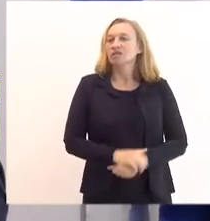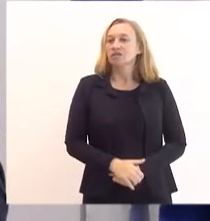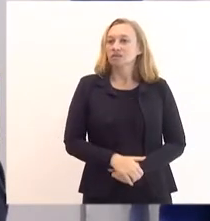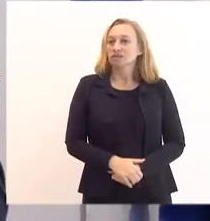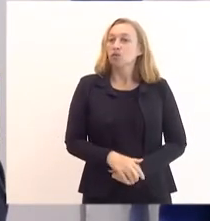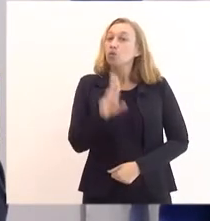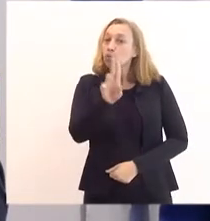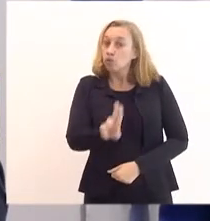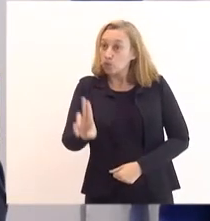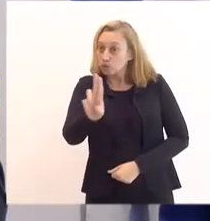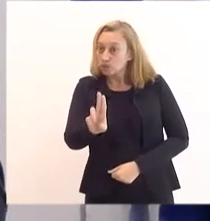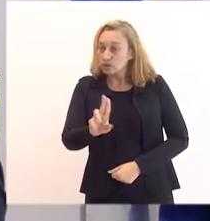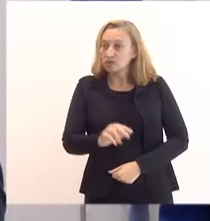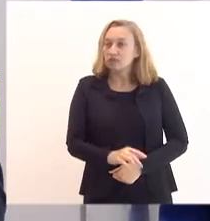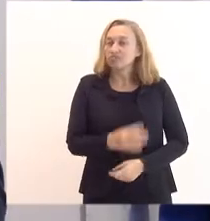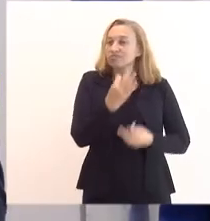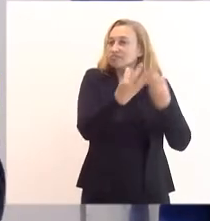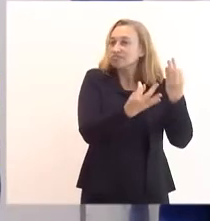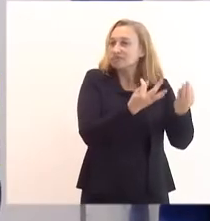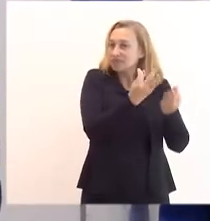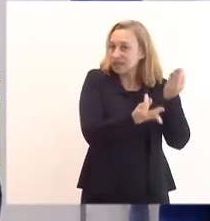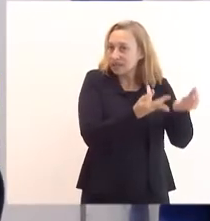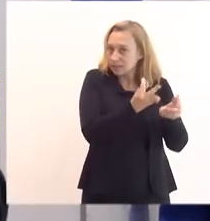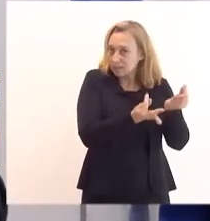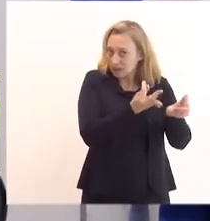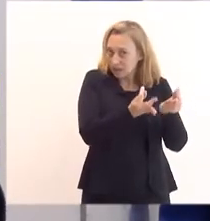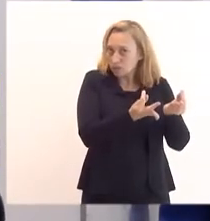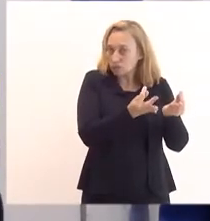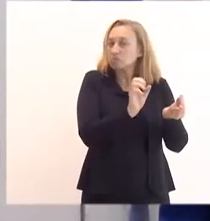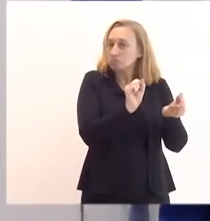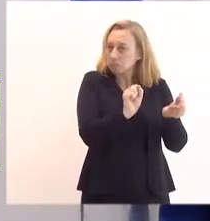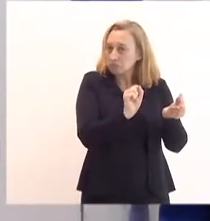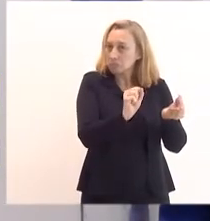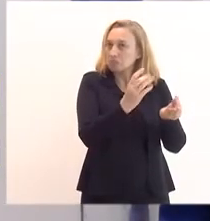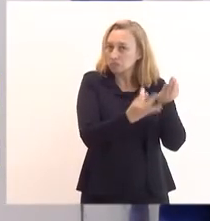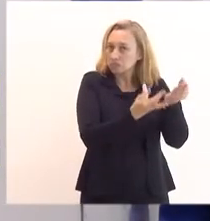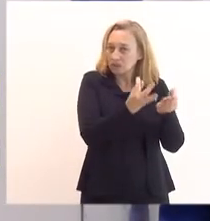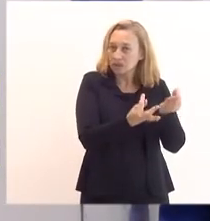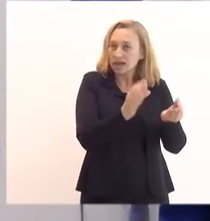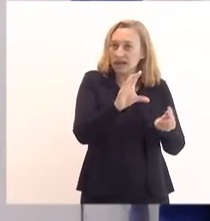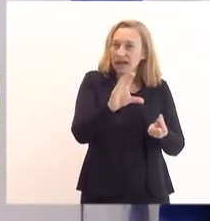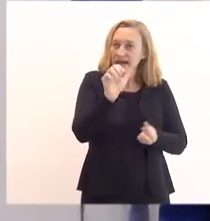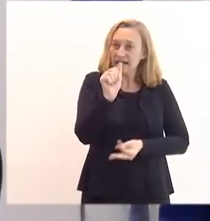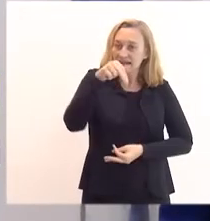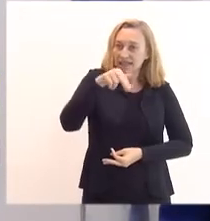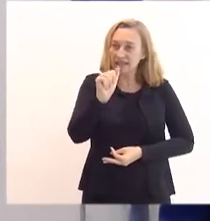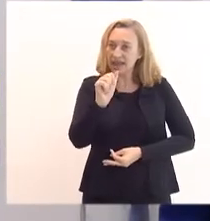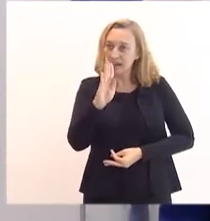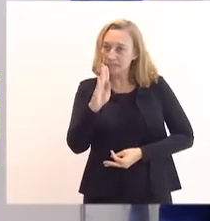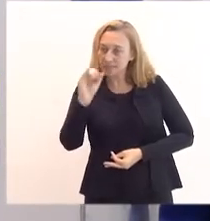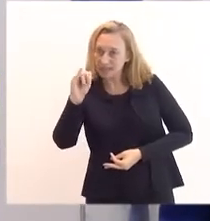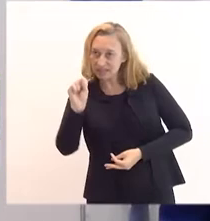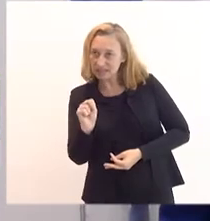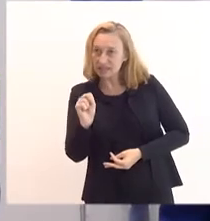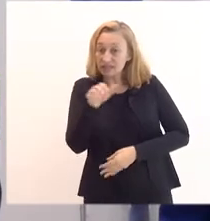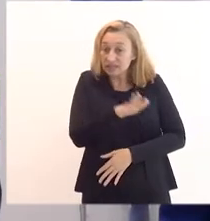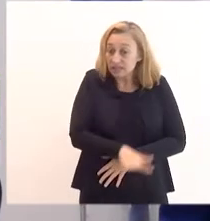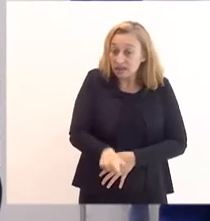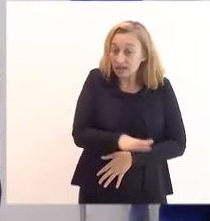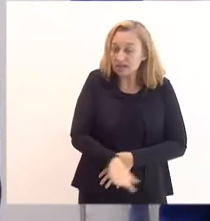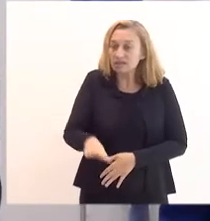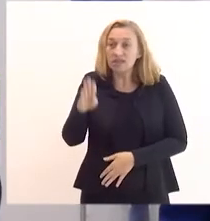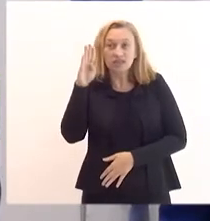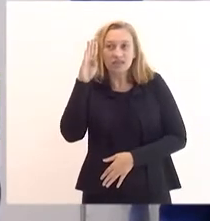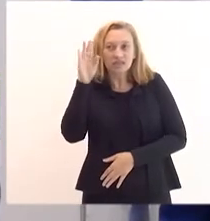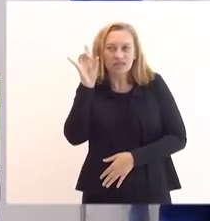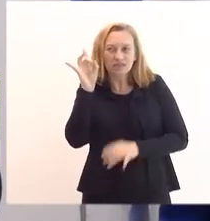o uso terapêutico, o possível uso terapêutico da cannabis para o tratamento de crianças, especialmente